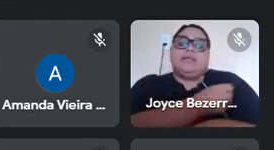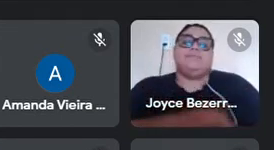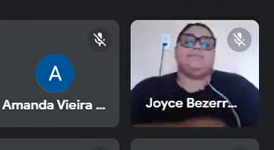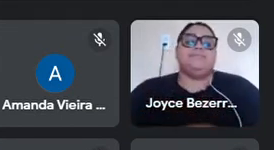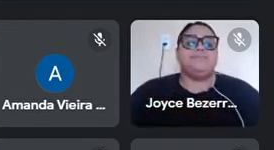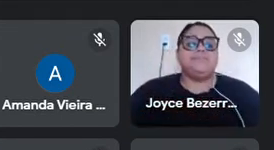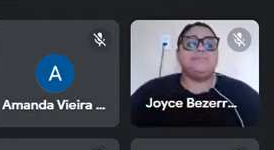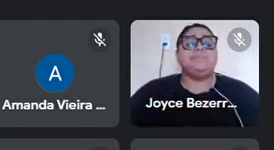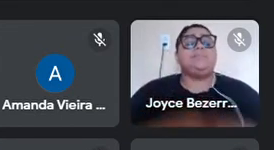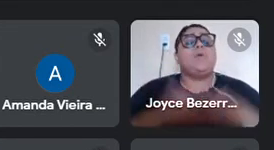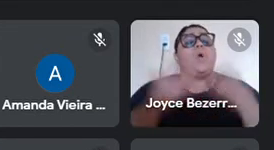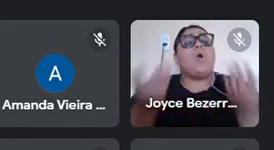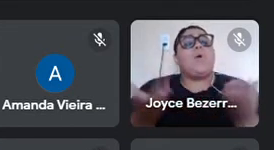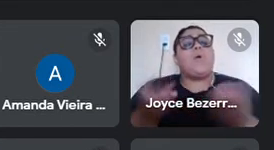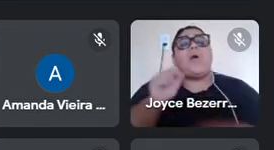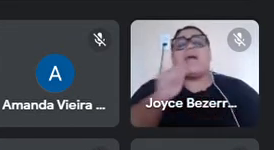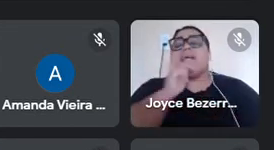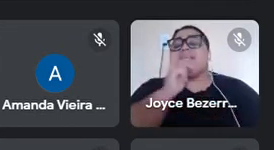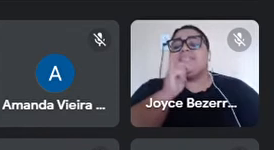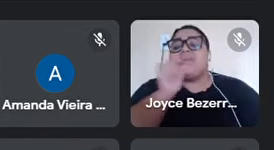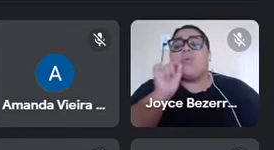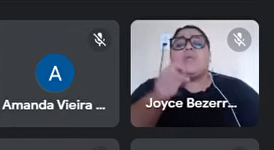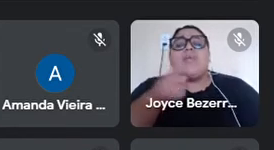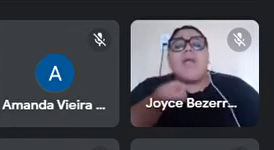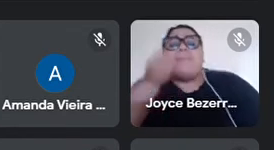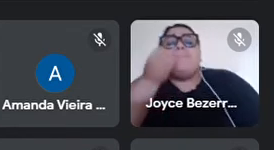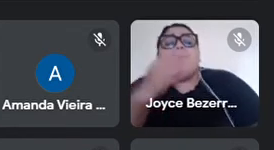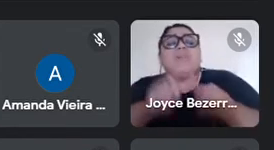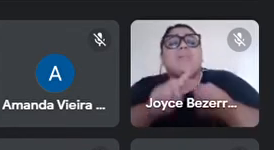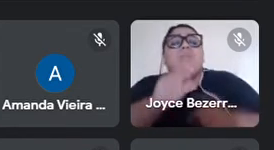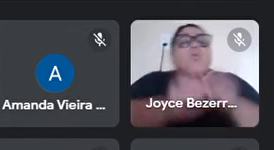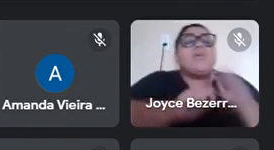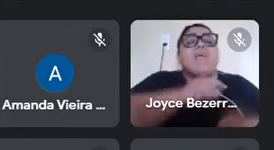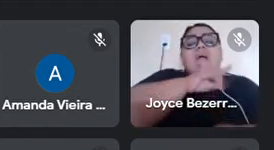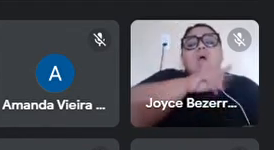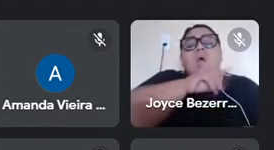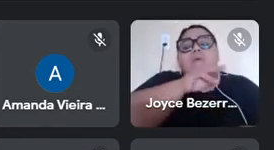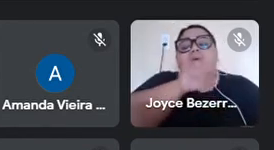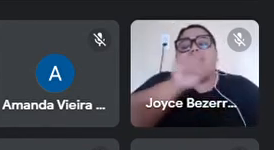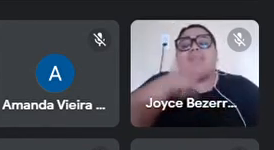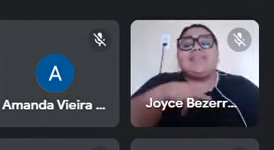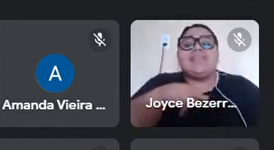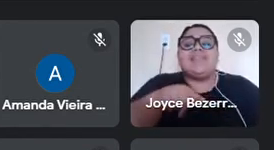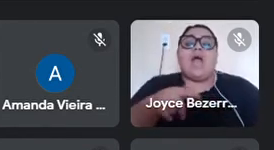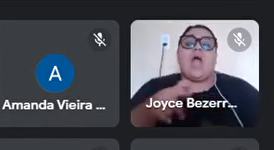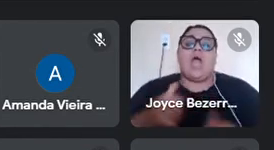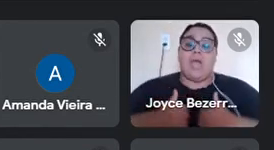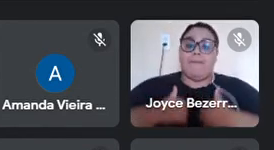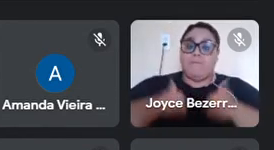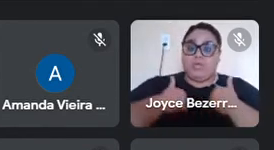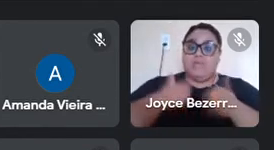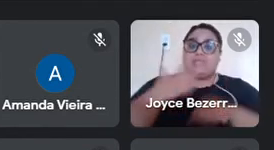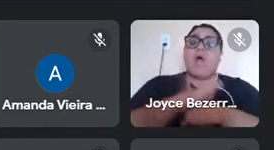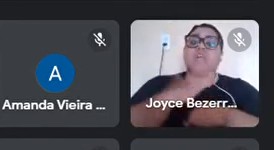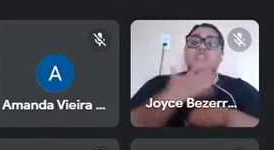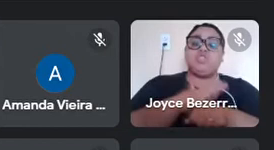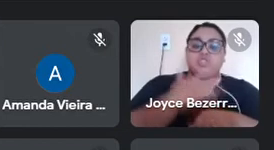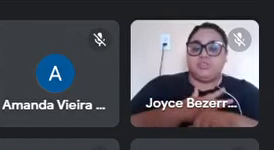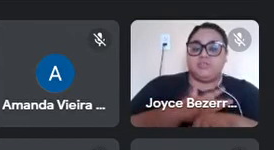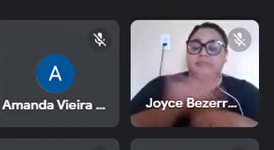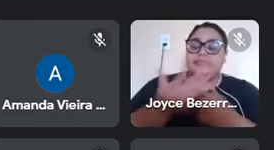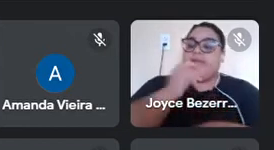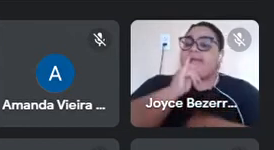E quais são as vantagens e as desvantagens da imunização ativa? Então, no caso da imunização ativa, a